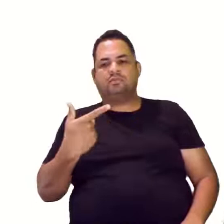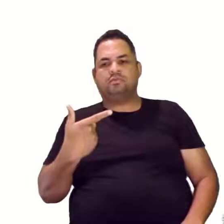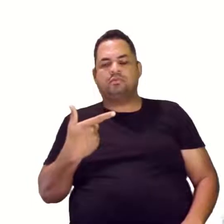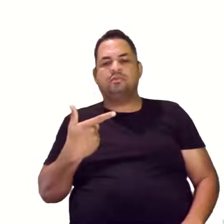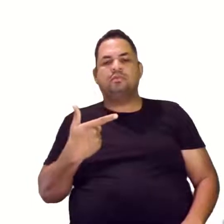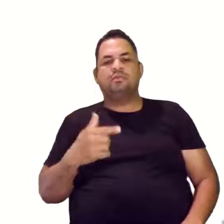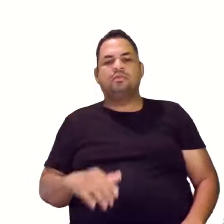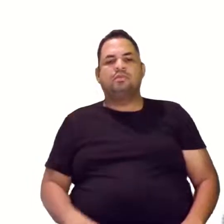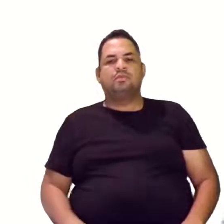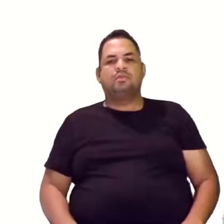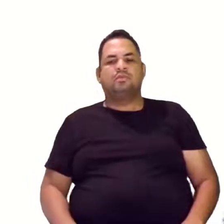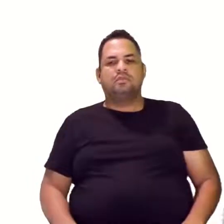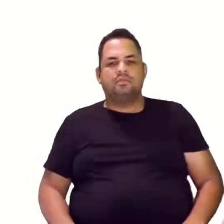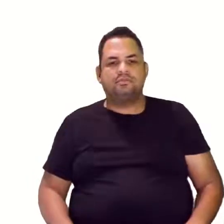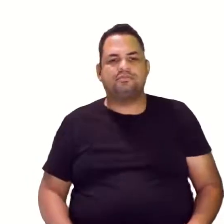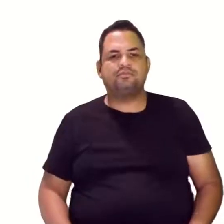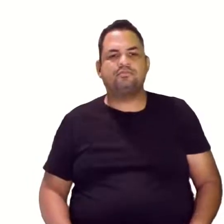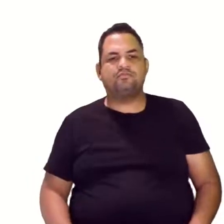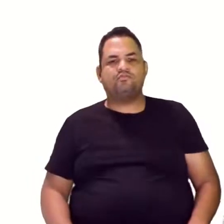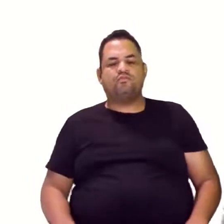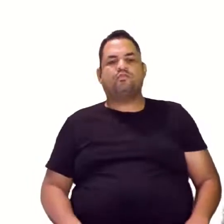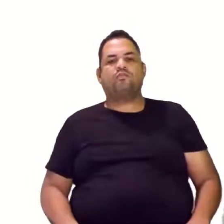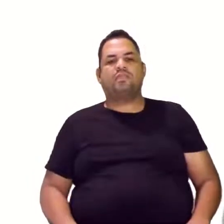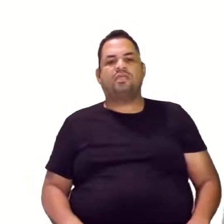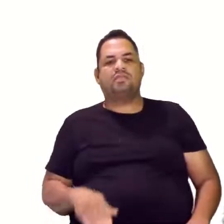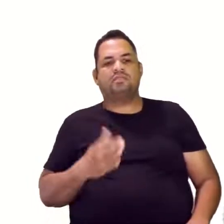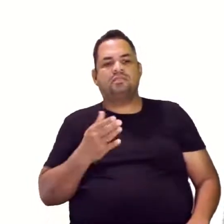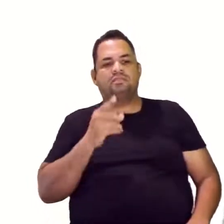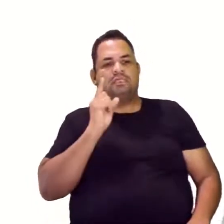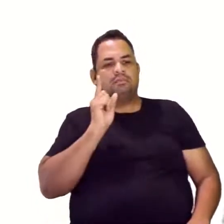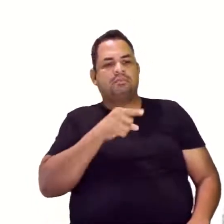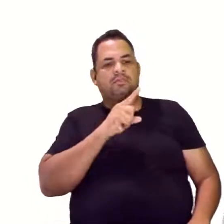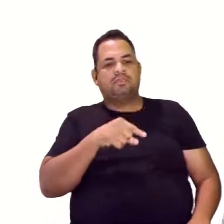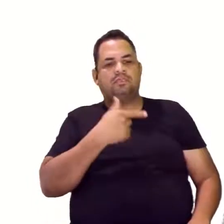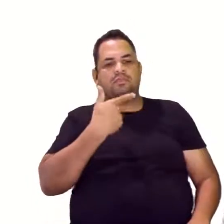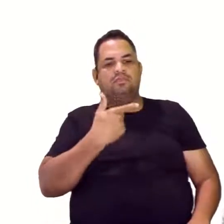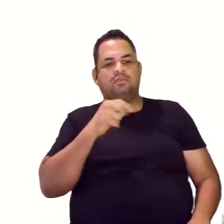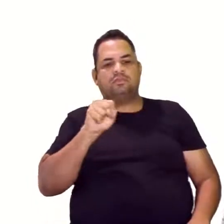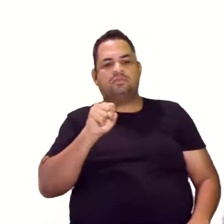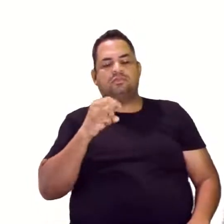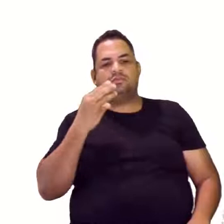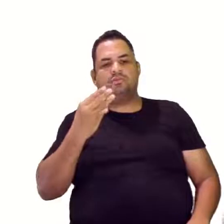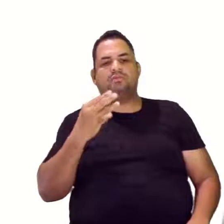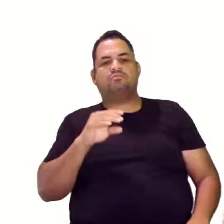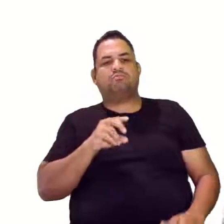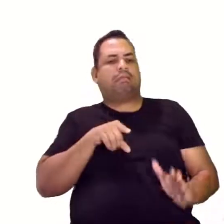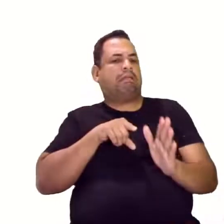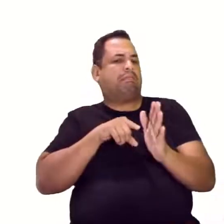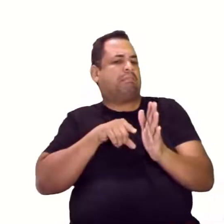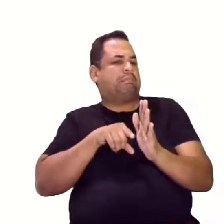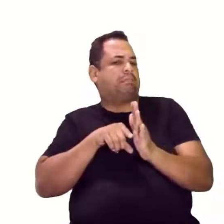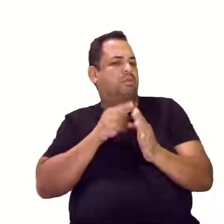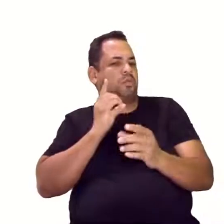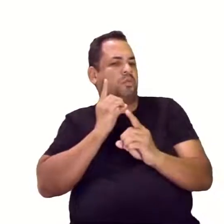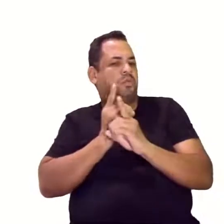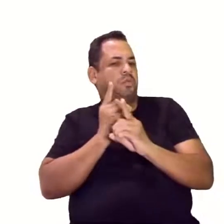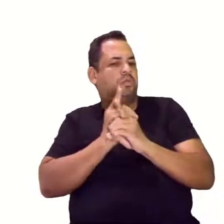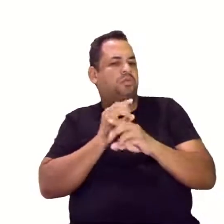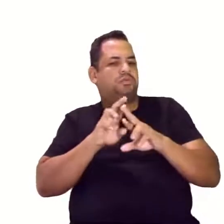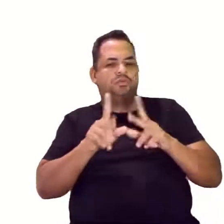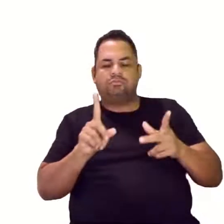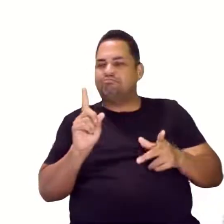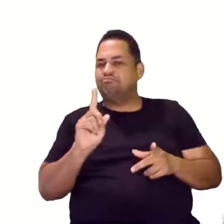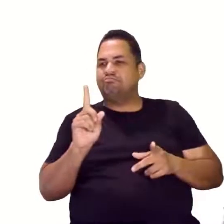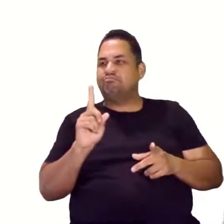283,2. E para os desavisados, já vão correndo e marca a letra E. Achou a diferença? Achou? Não está